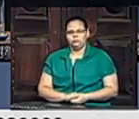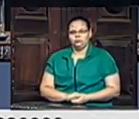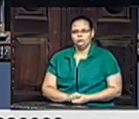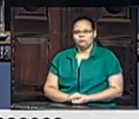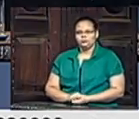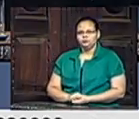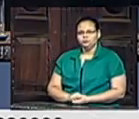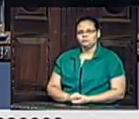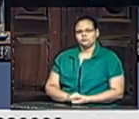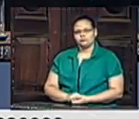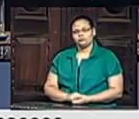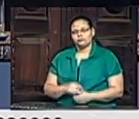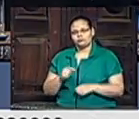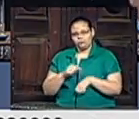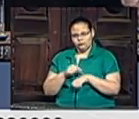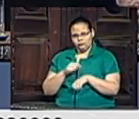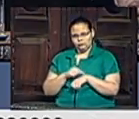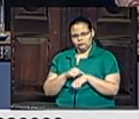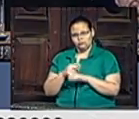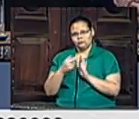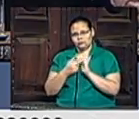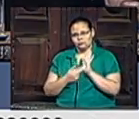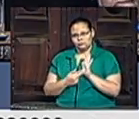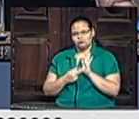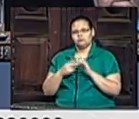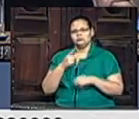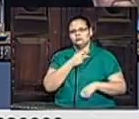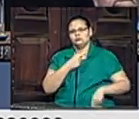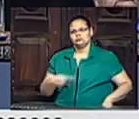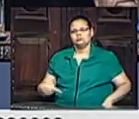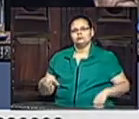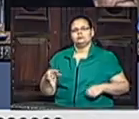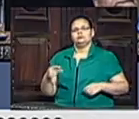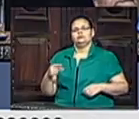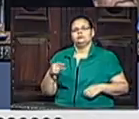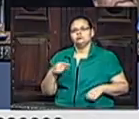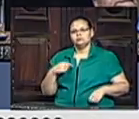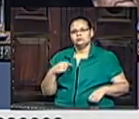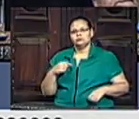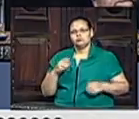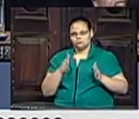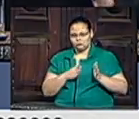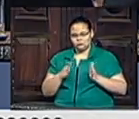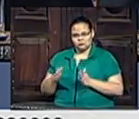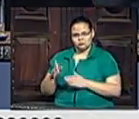Esgotado o tempo regimental, a presidência convoca para a ordem do dia.